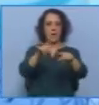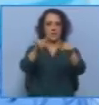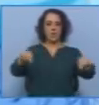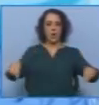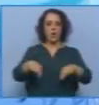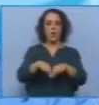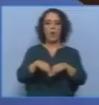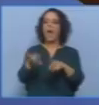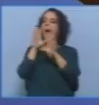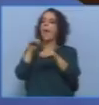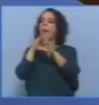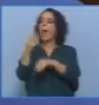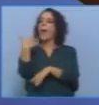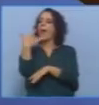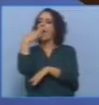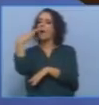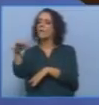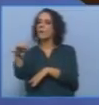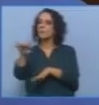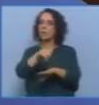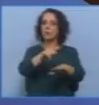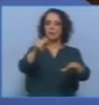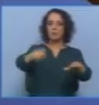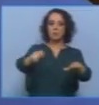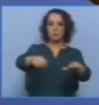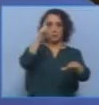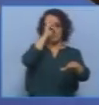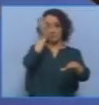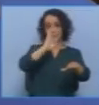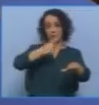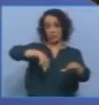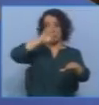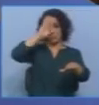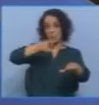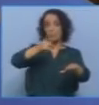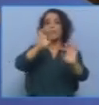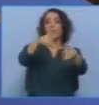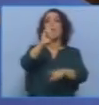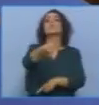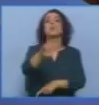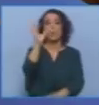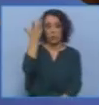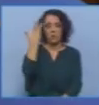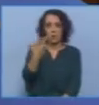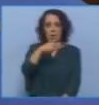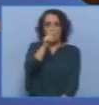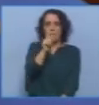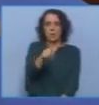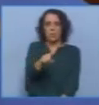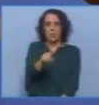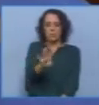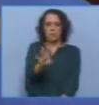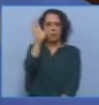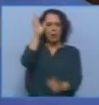uma coisa. Ter esta conversa neste tribunal e que já sabemos qual é o desfecho é outra. Então, a grande pergunta é, mas então